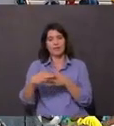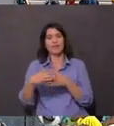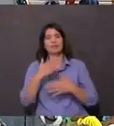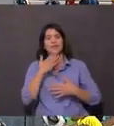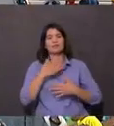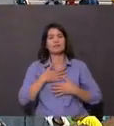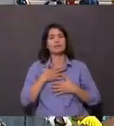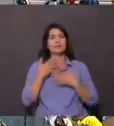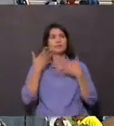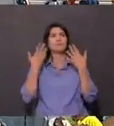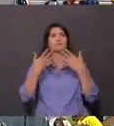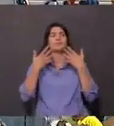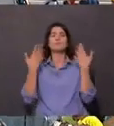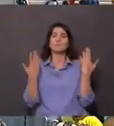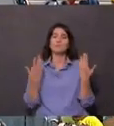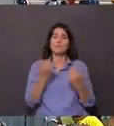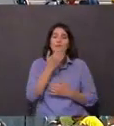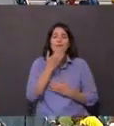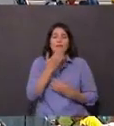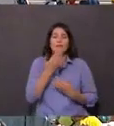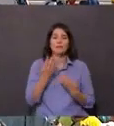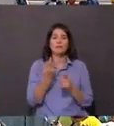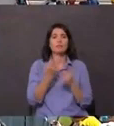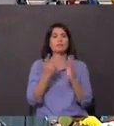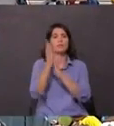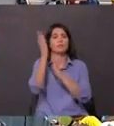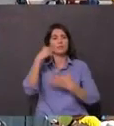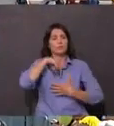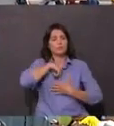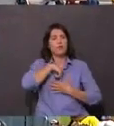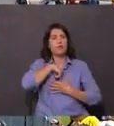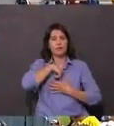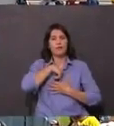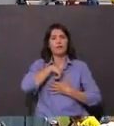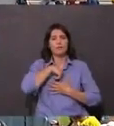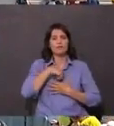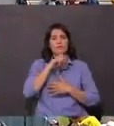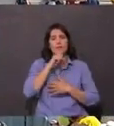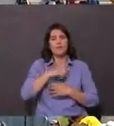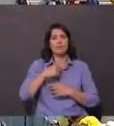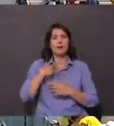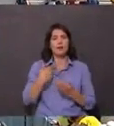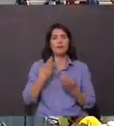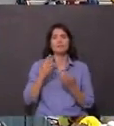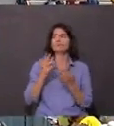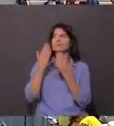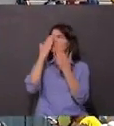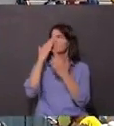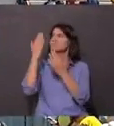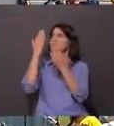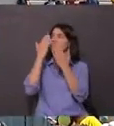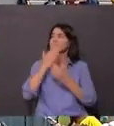gratidão de Deus que habita em nós, de o podermos contemplar e adorar.